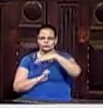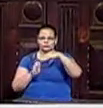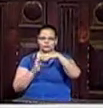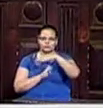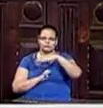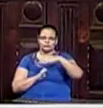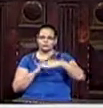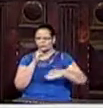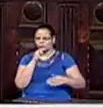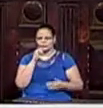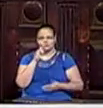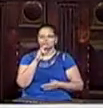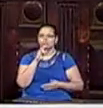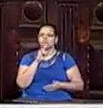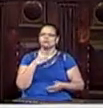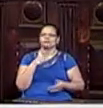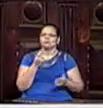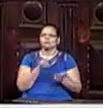contumazes.